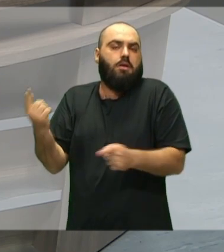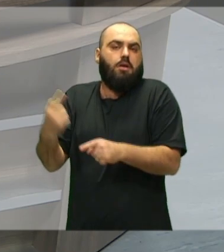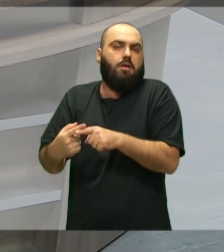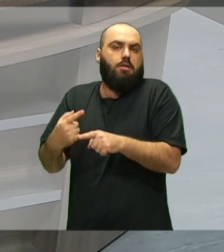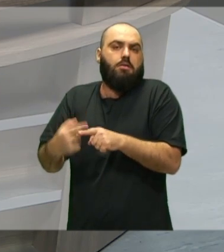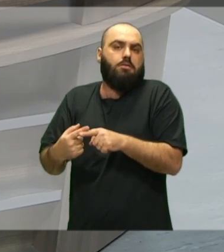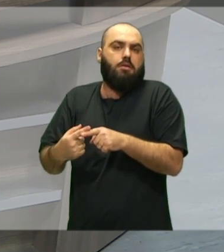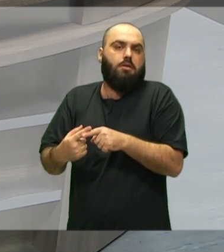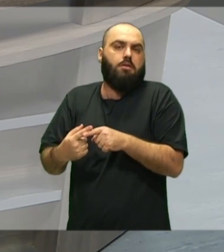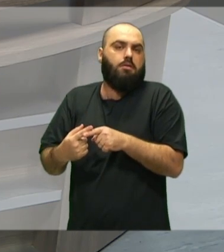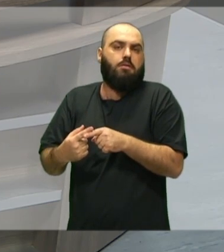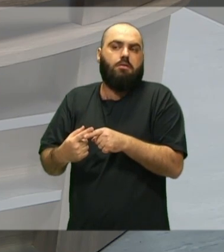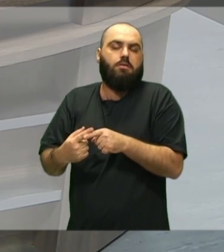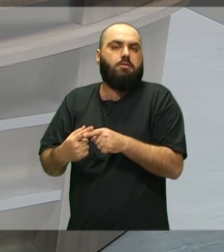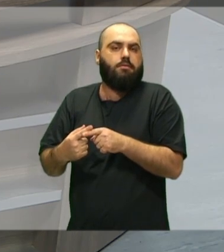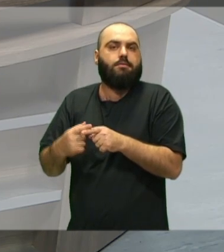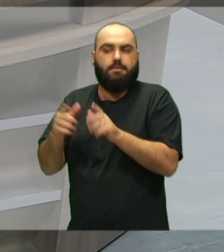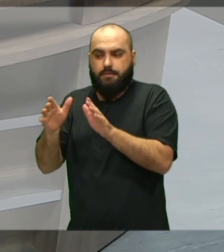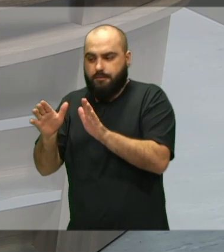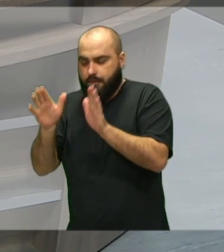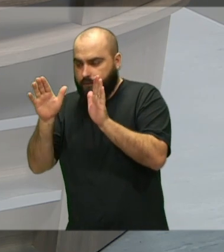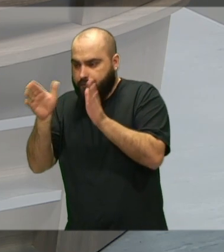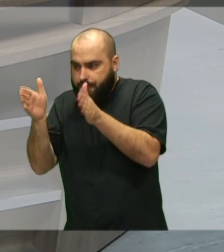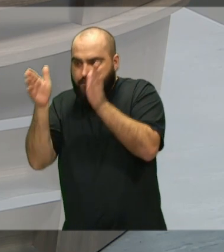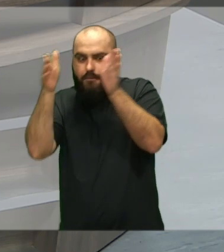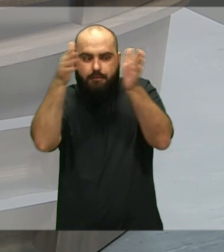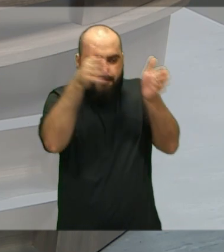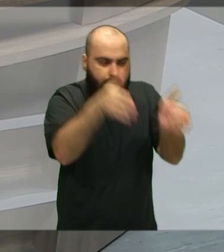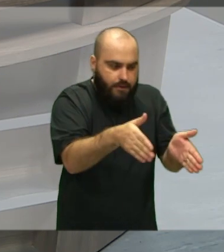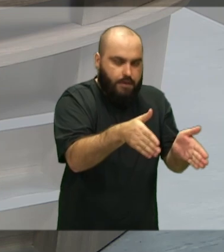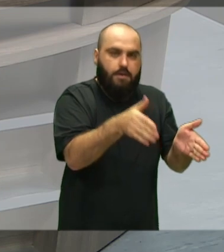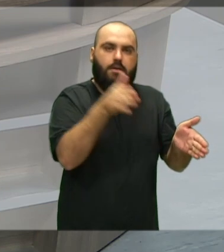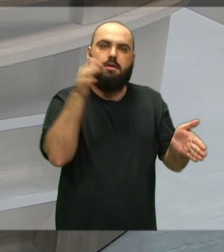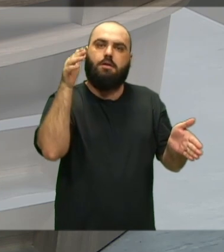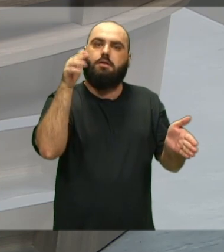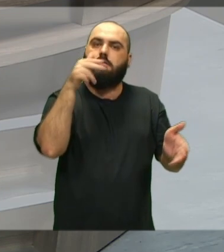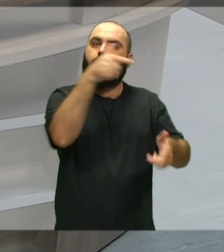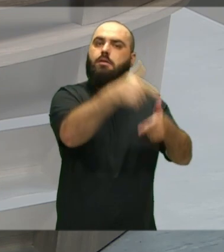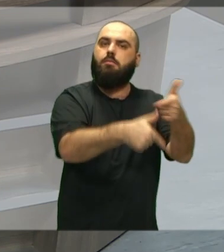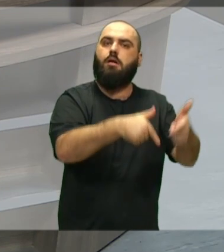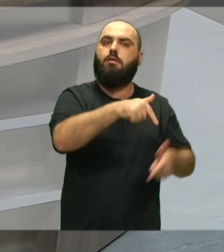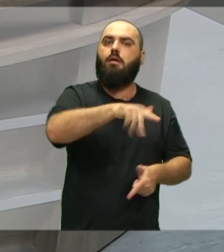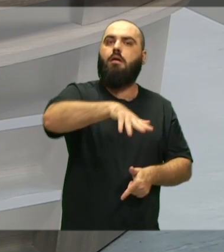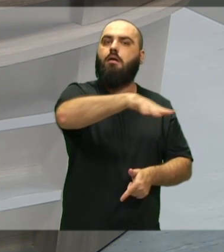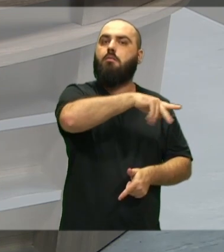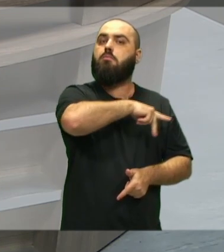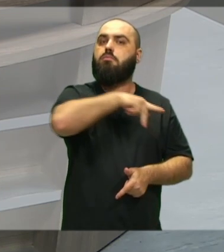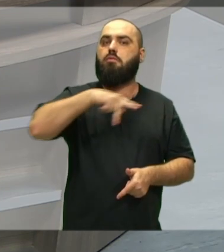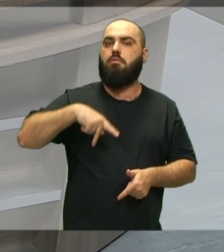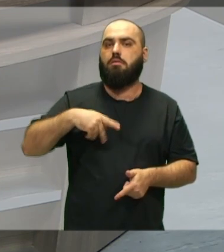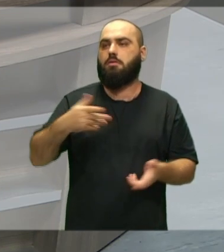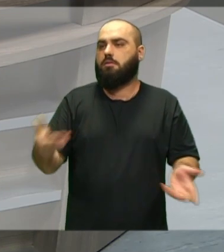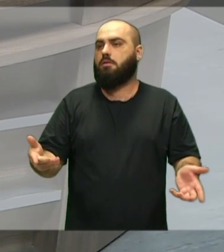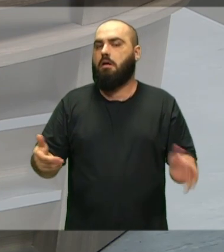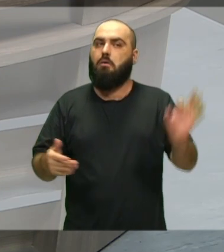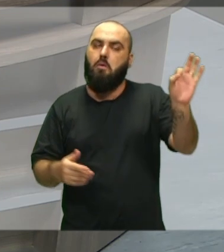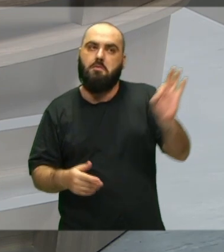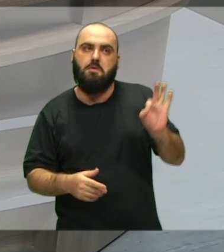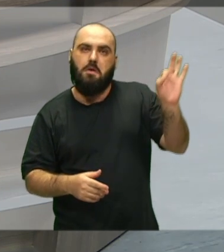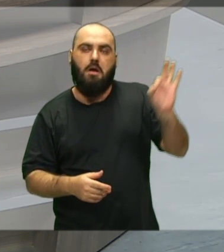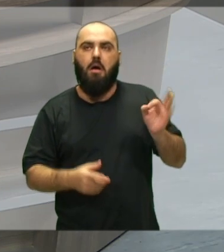por uma questão ou outra ele acaba vindo de alguma forma para a vida pública, né? Às vezes como comissionado e